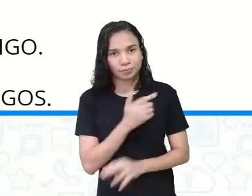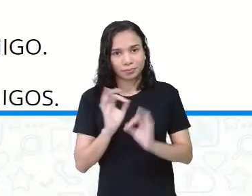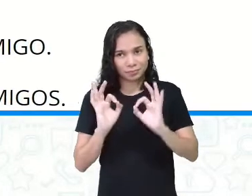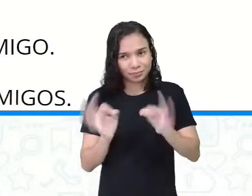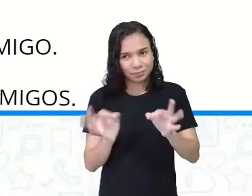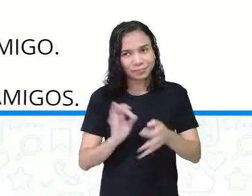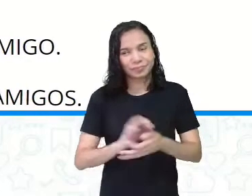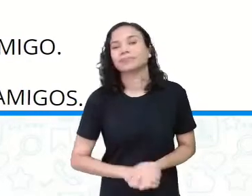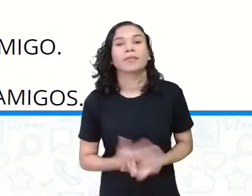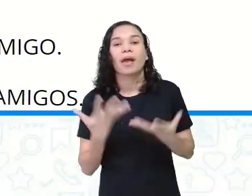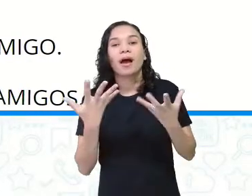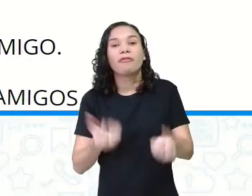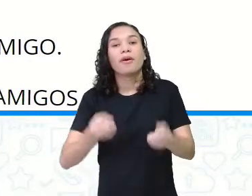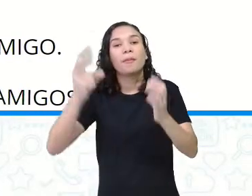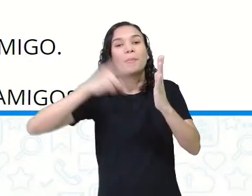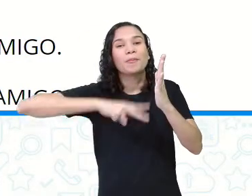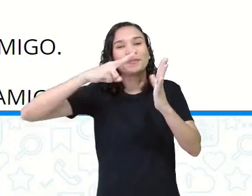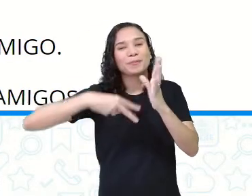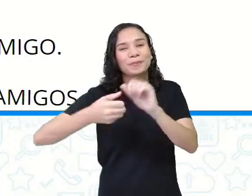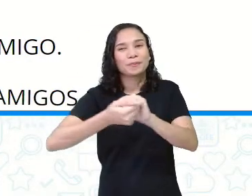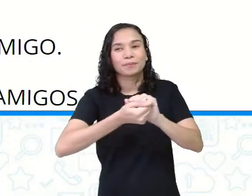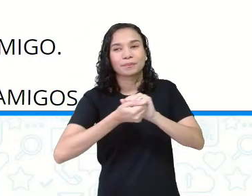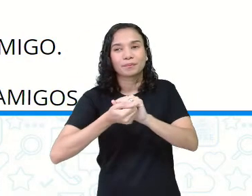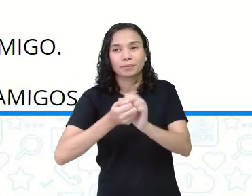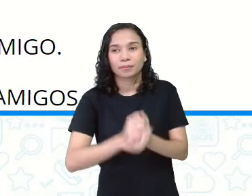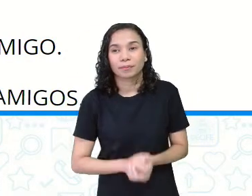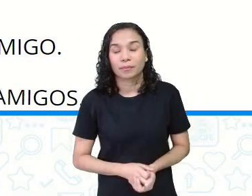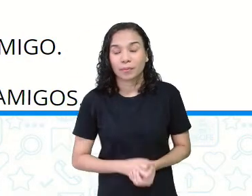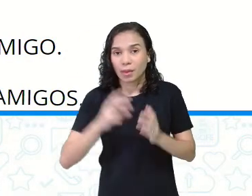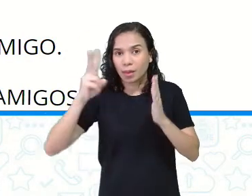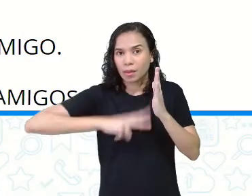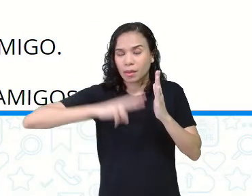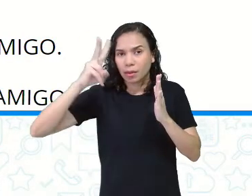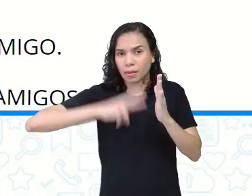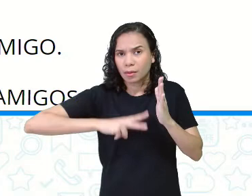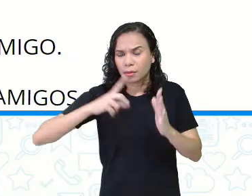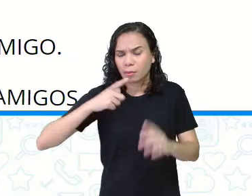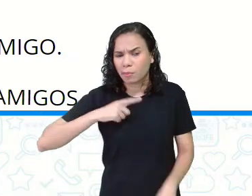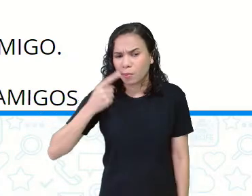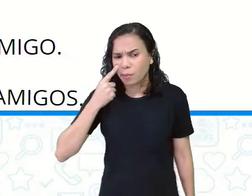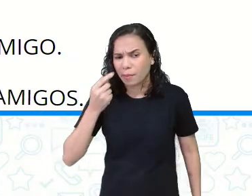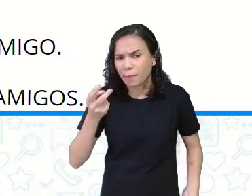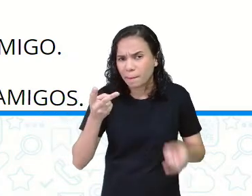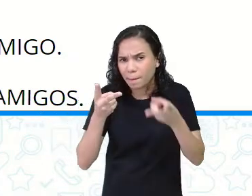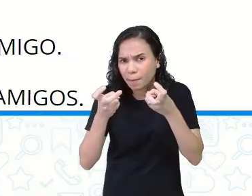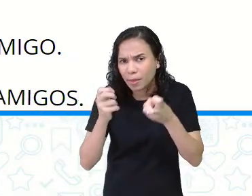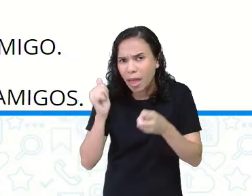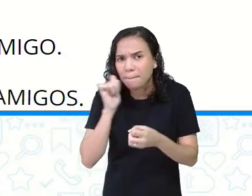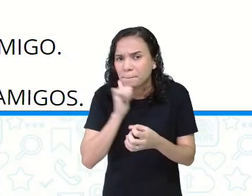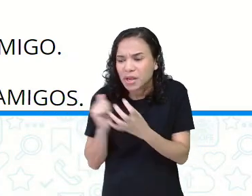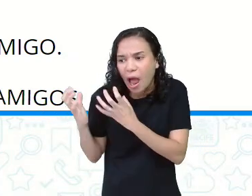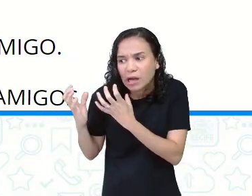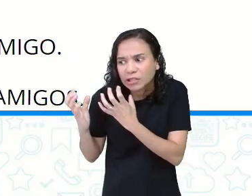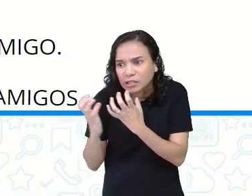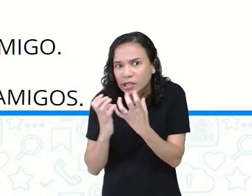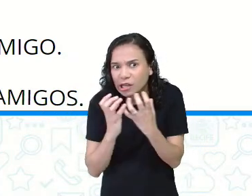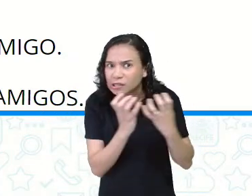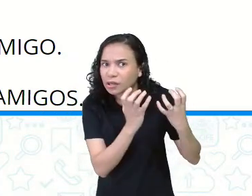tá? Vamos fazer a leitura. Na leitura, eu percebo logo que Magali